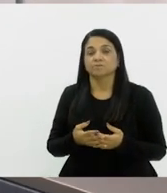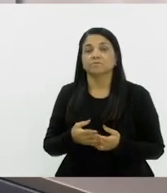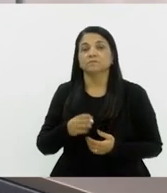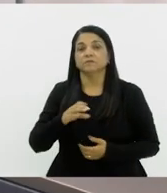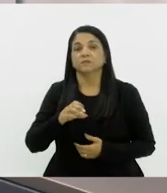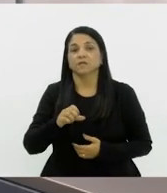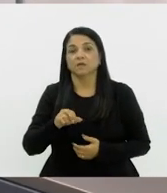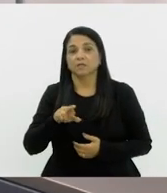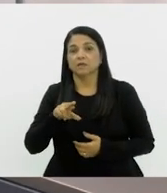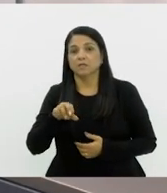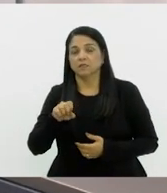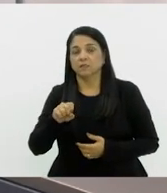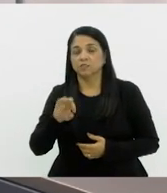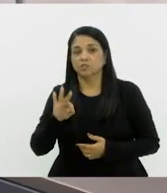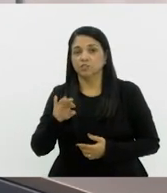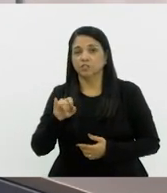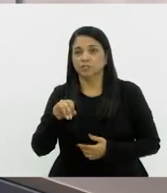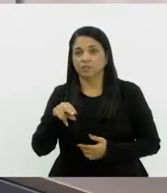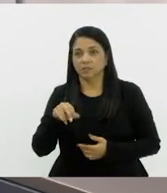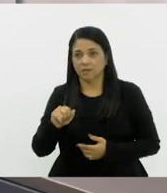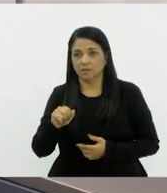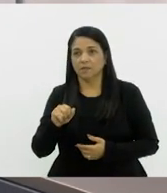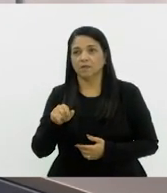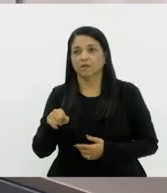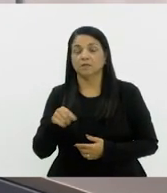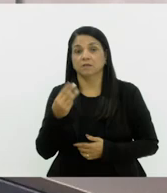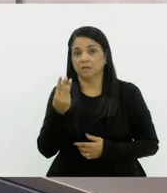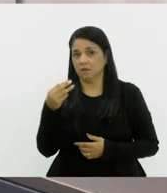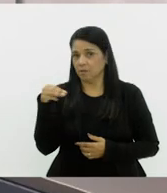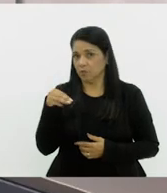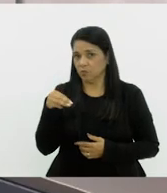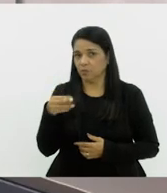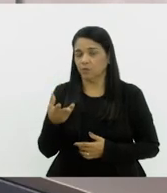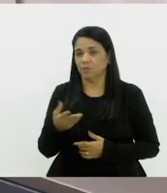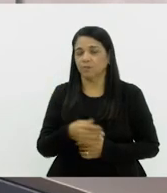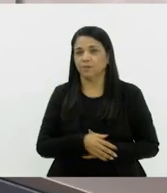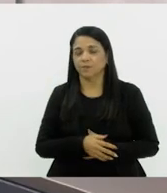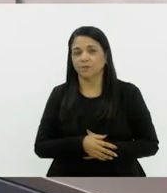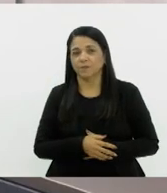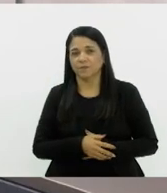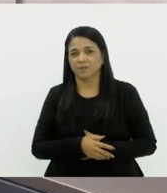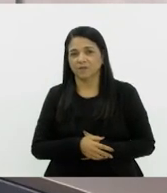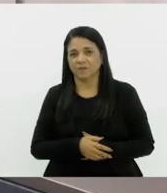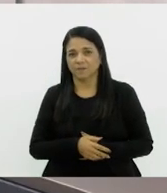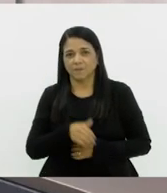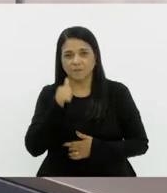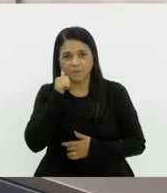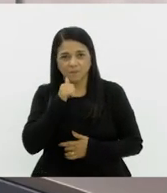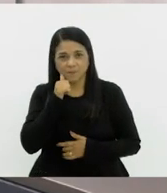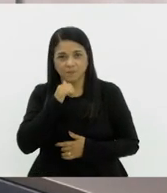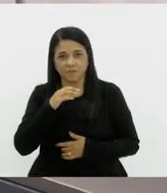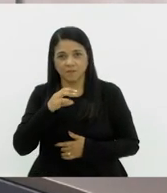Cristine Flores, Rio Livre de Helicópteros, por 3 minutos também. A senhora Cristine está aí?